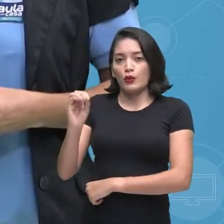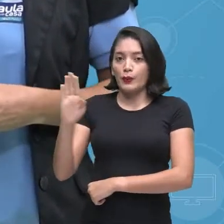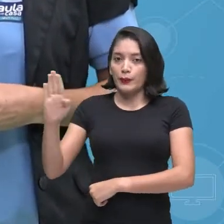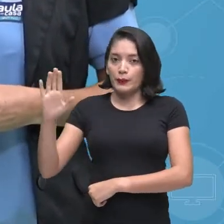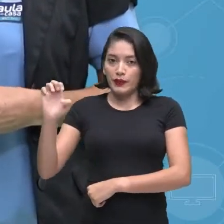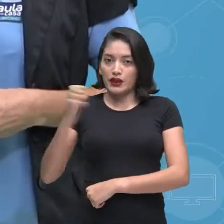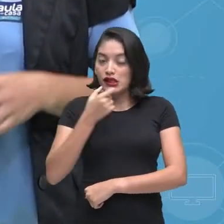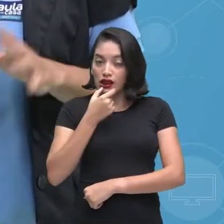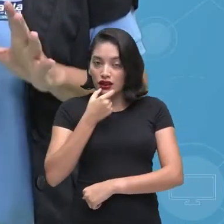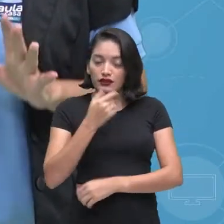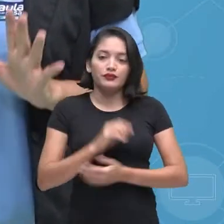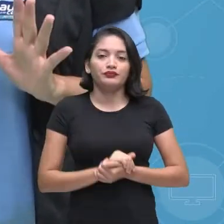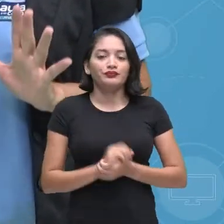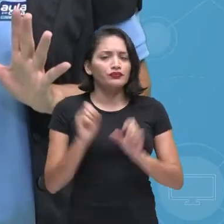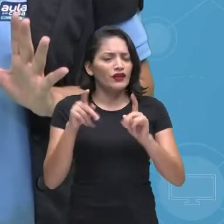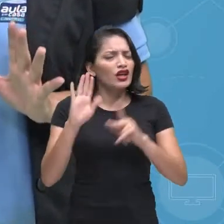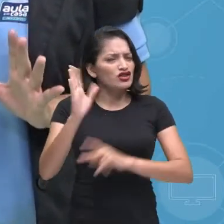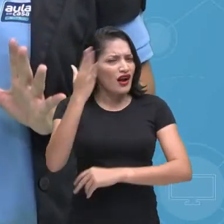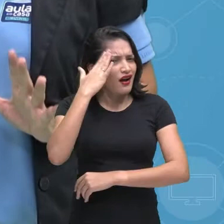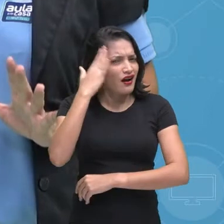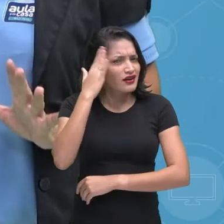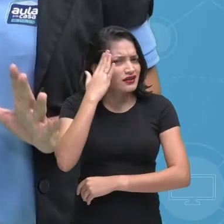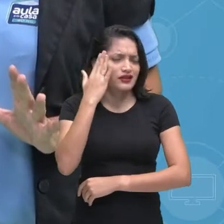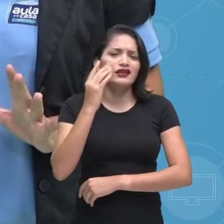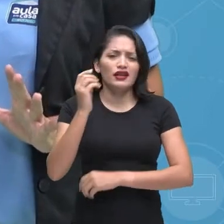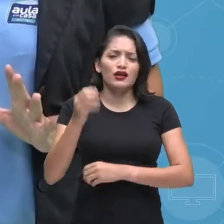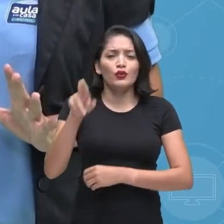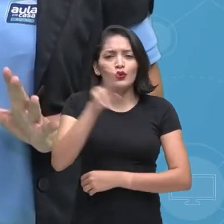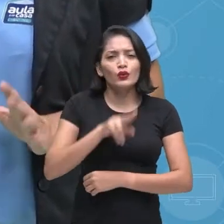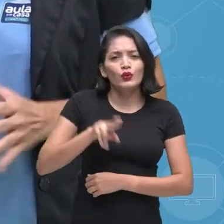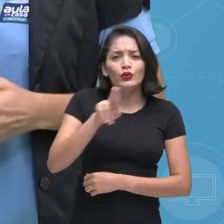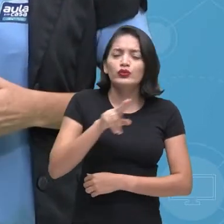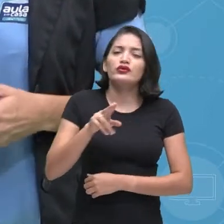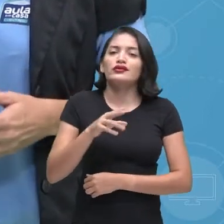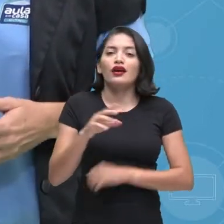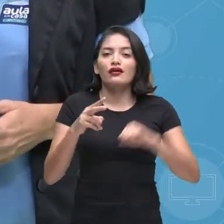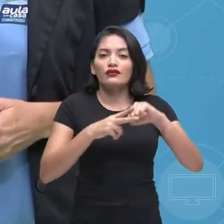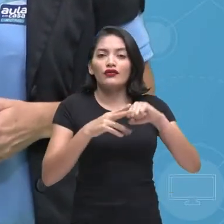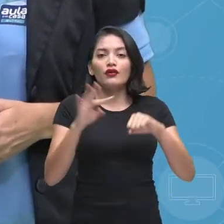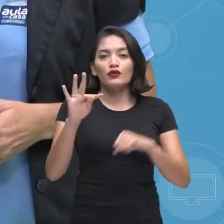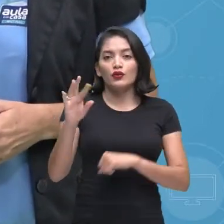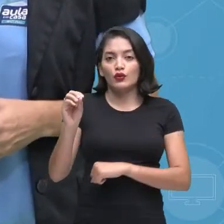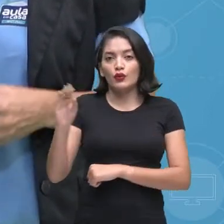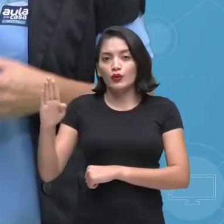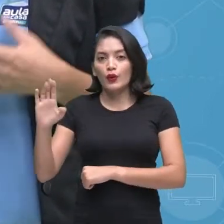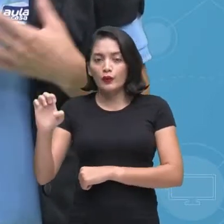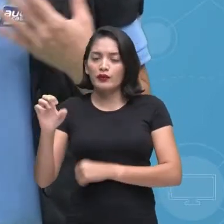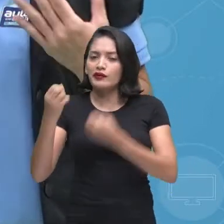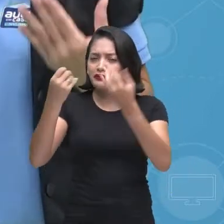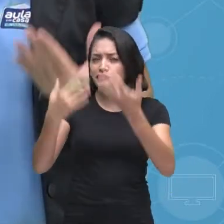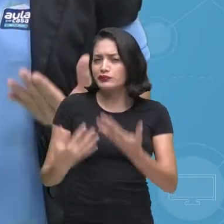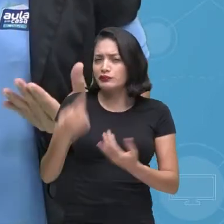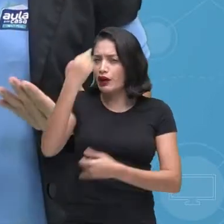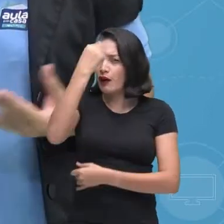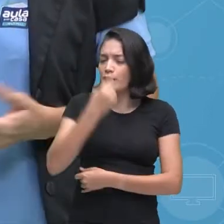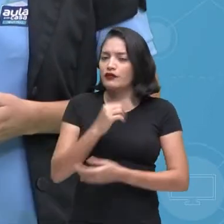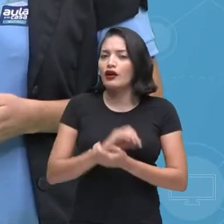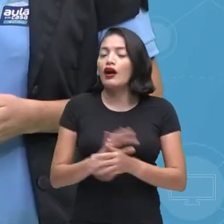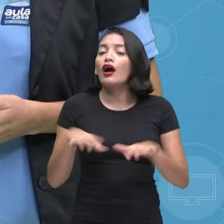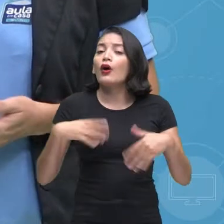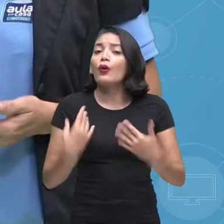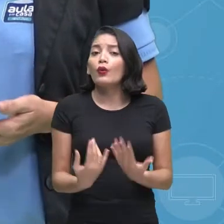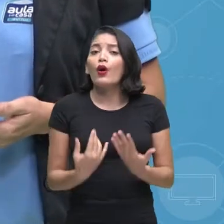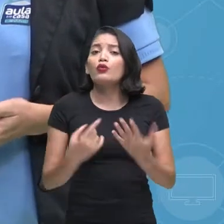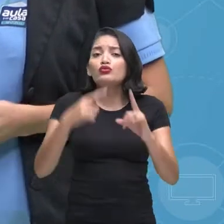bem o ok vida já entendi que eu vou te usar para subir para para usar o meu pai para falar sobre agora Quais são as formas